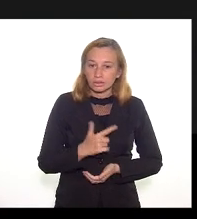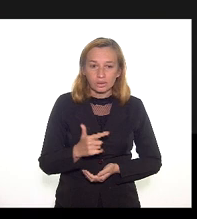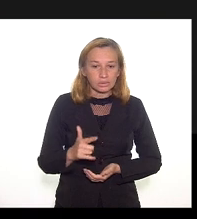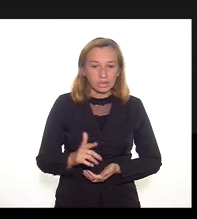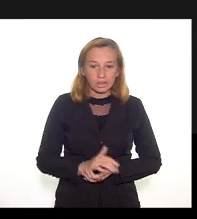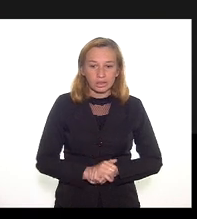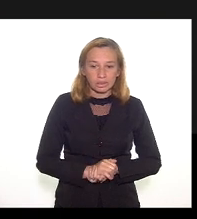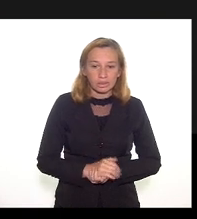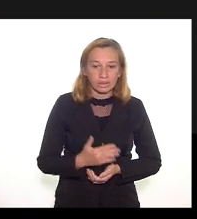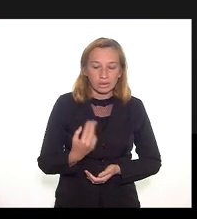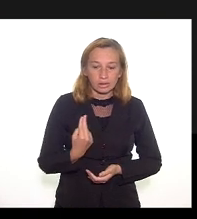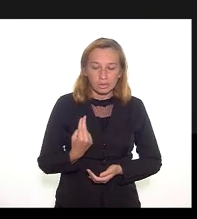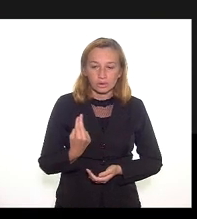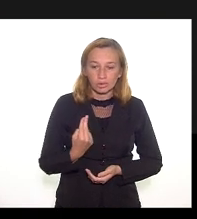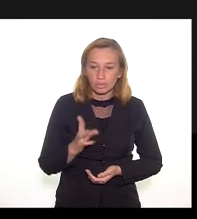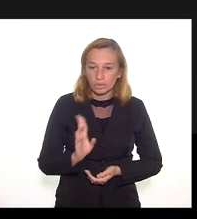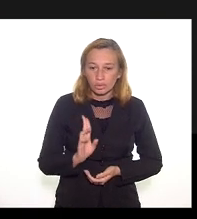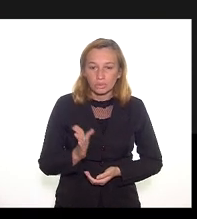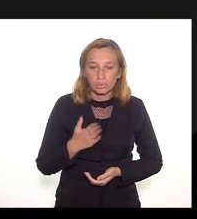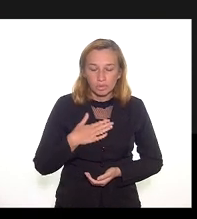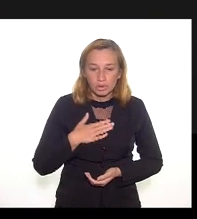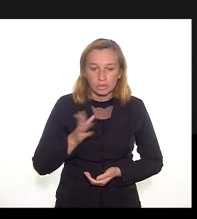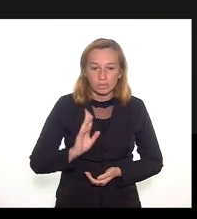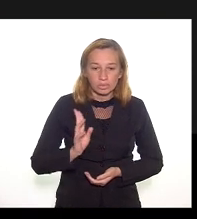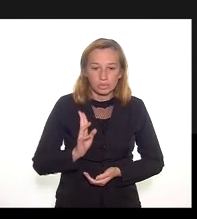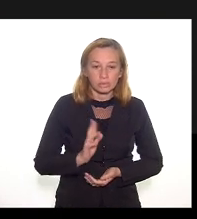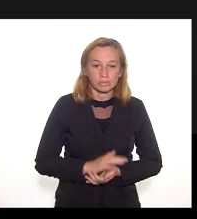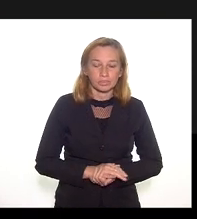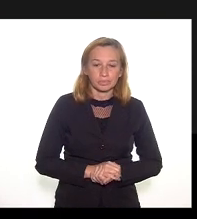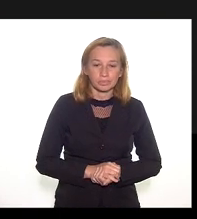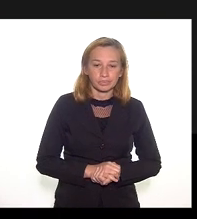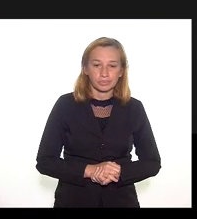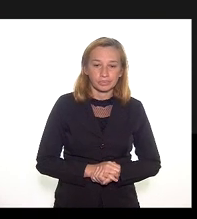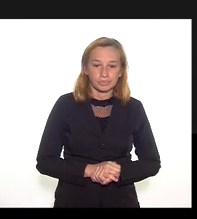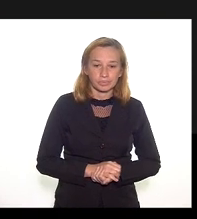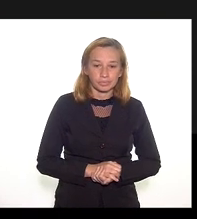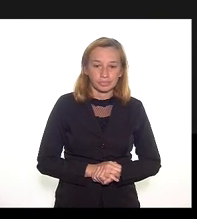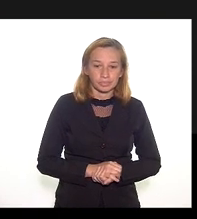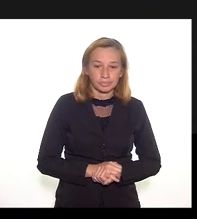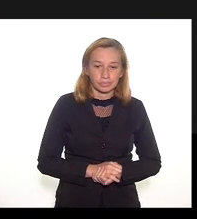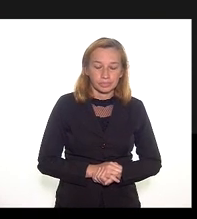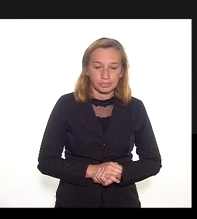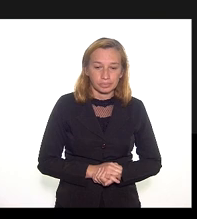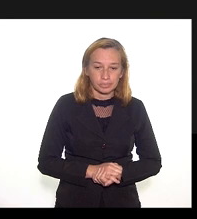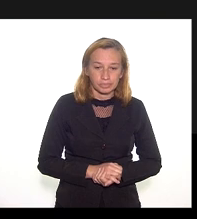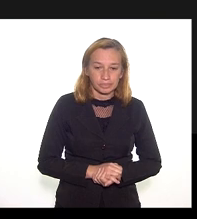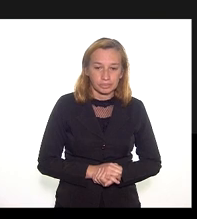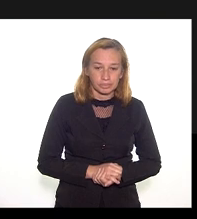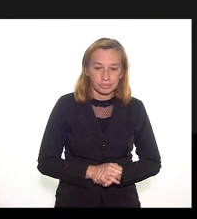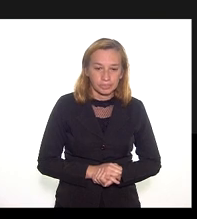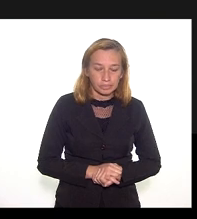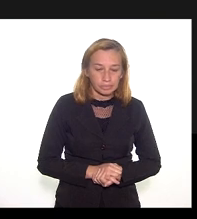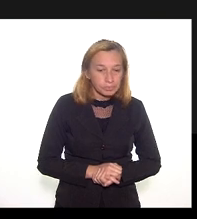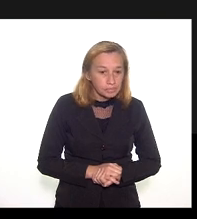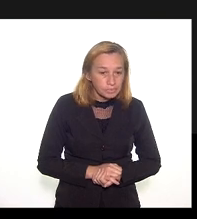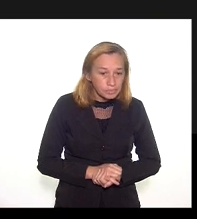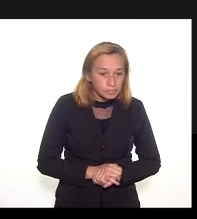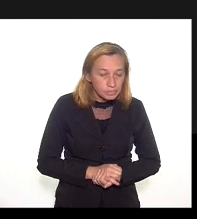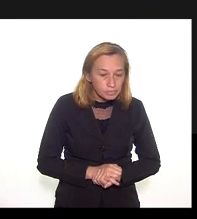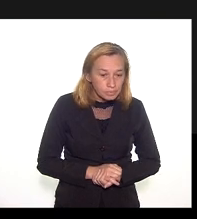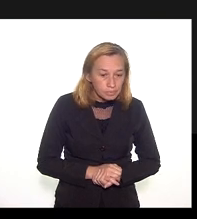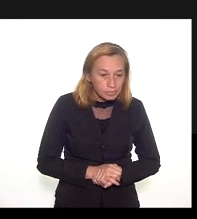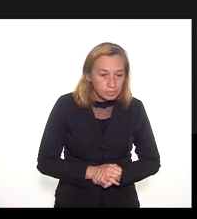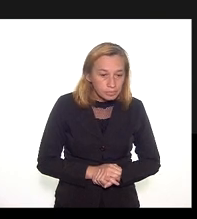coautoria, eu também quero coautoria. Alô, só o ponto de vista da coautoria,